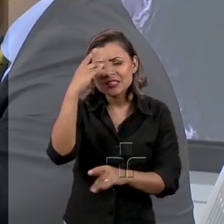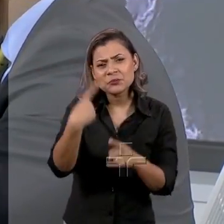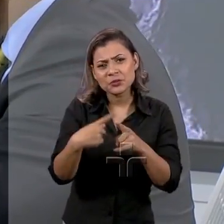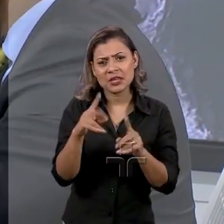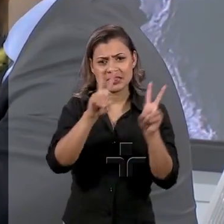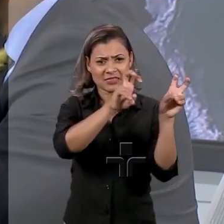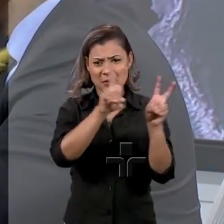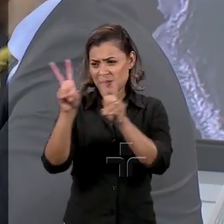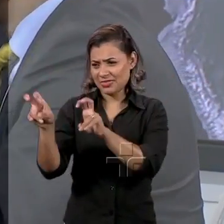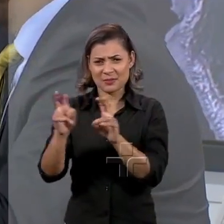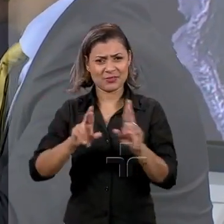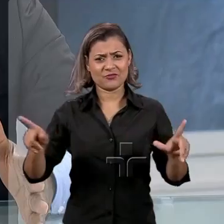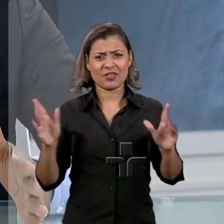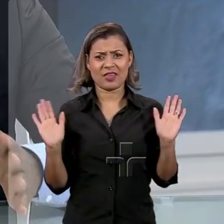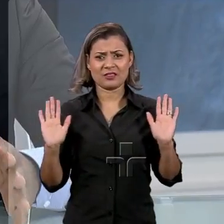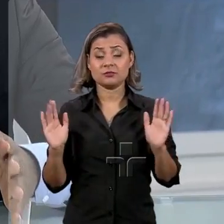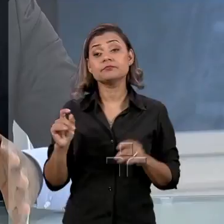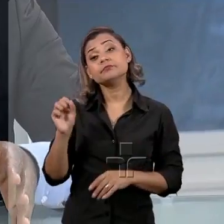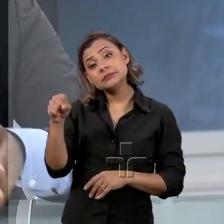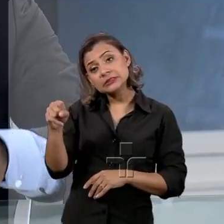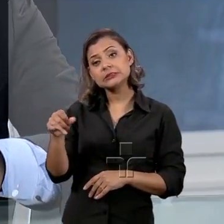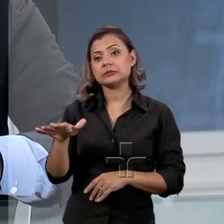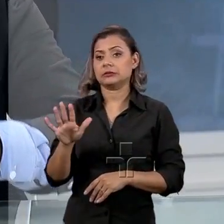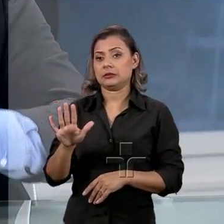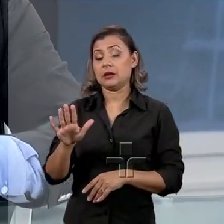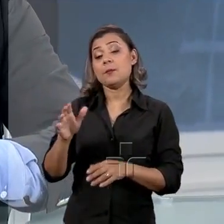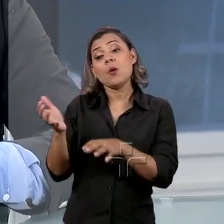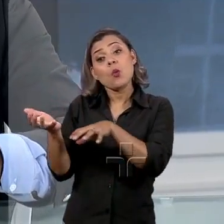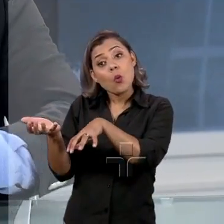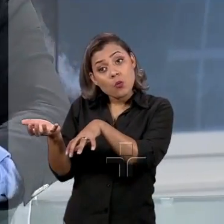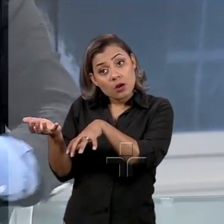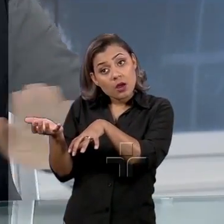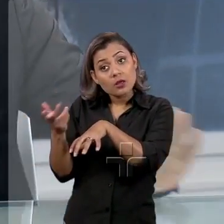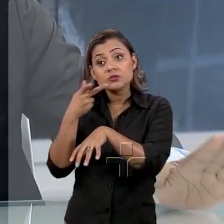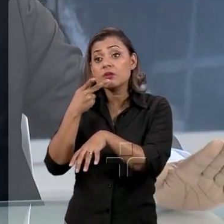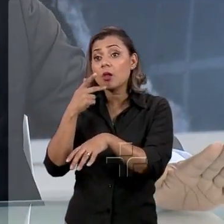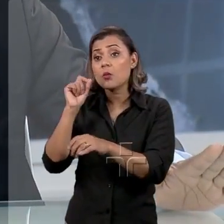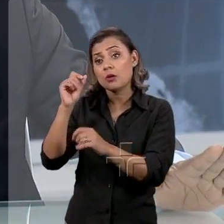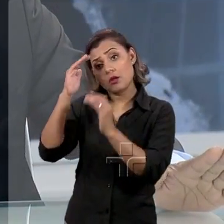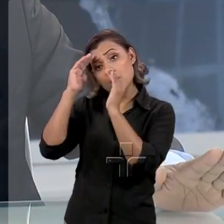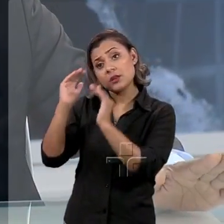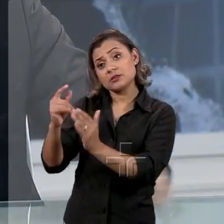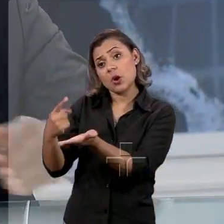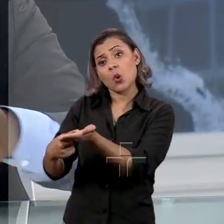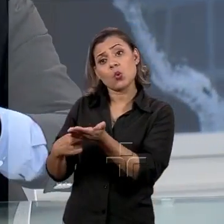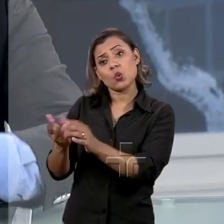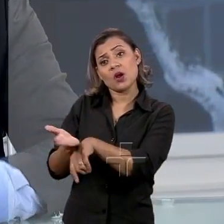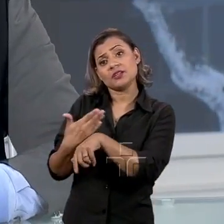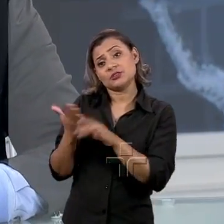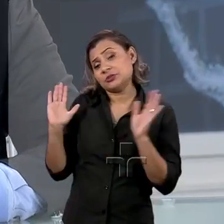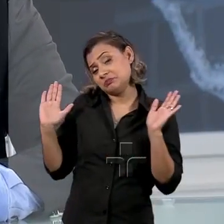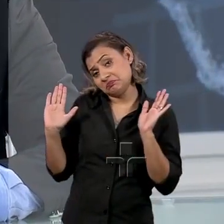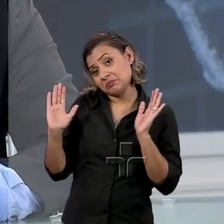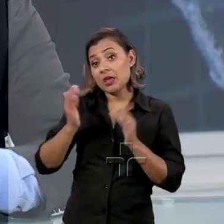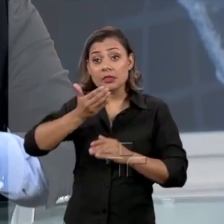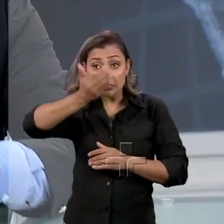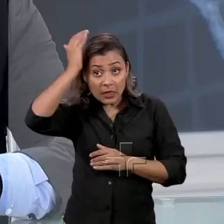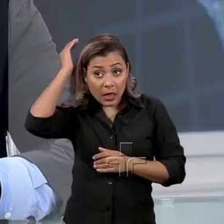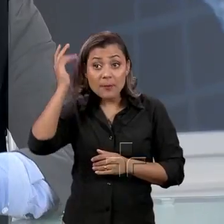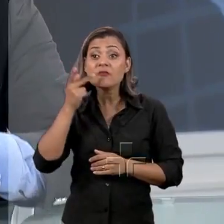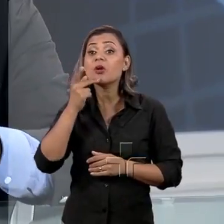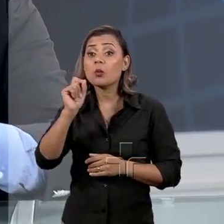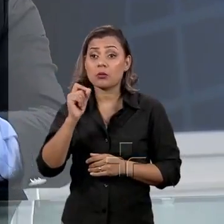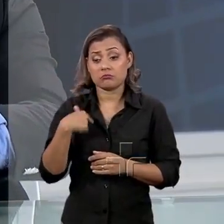diferentes, não seriam? Sim, mas o judiciário, o Congresso, nesse caso, cumpriu a palavra que havia acordado. E o presidente Temer seguramente